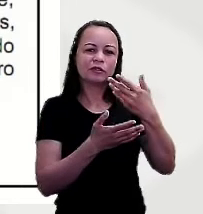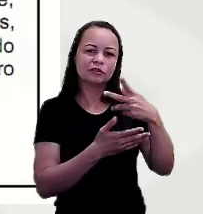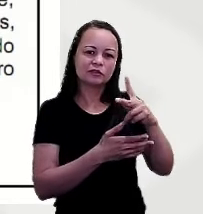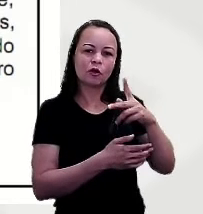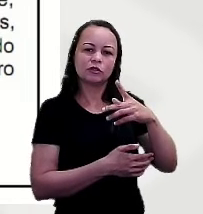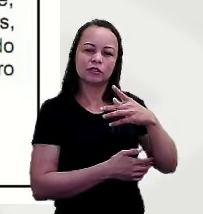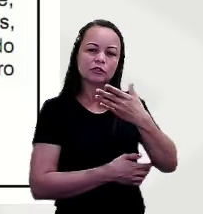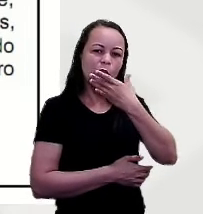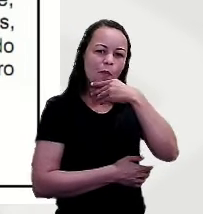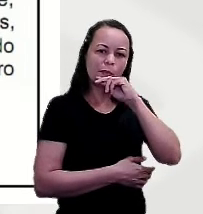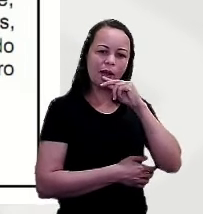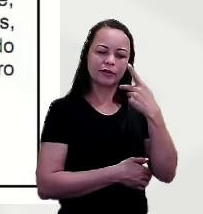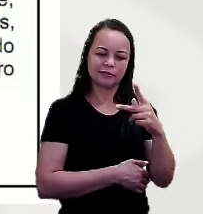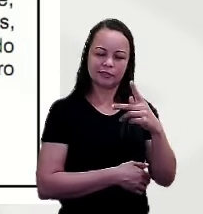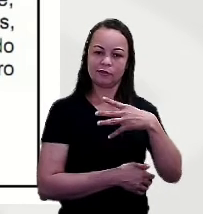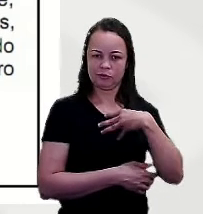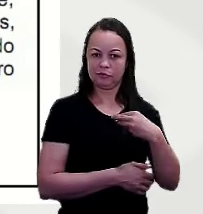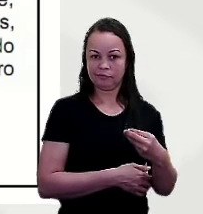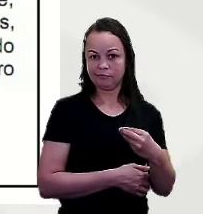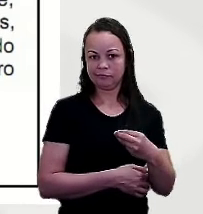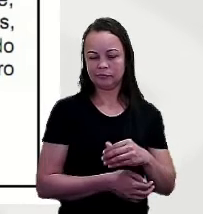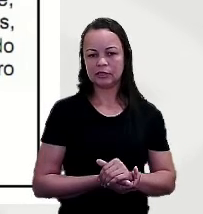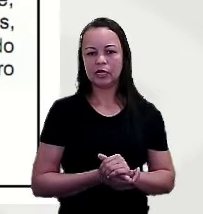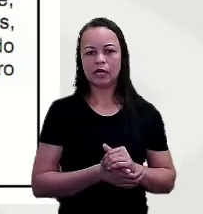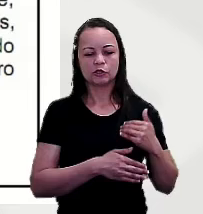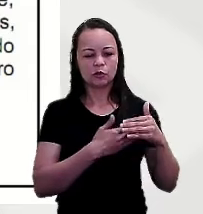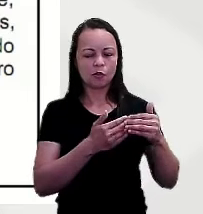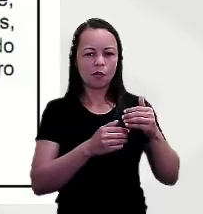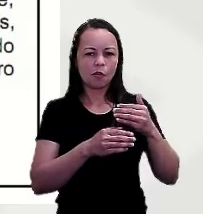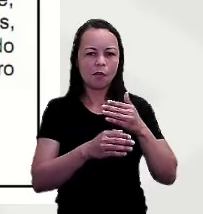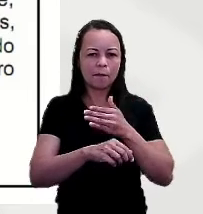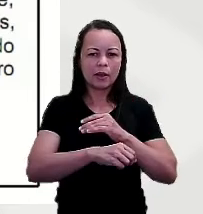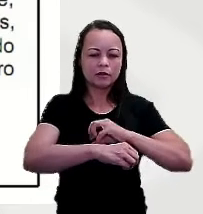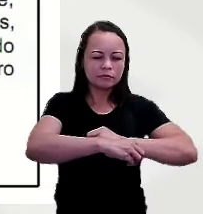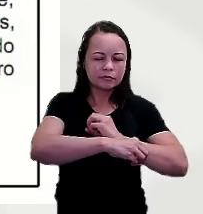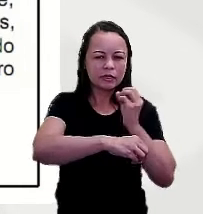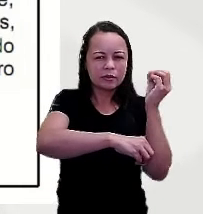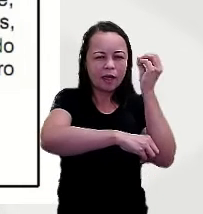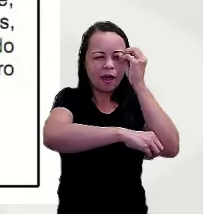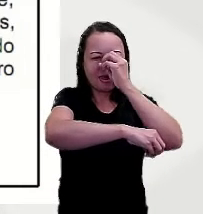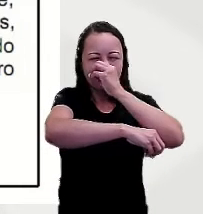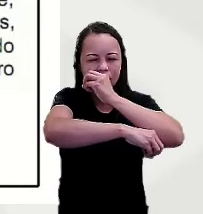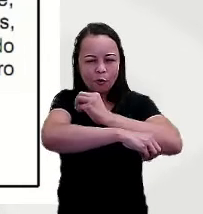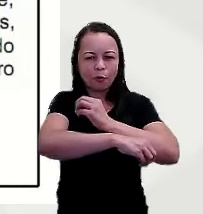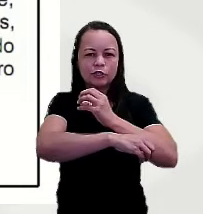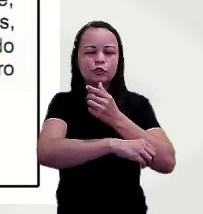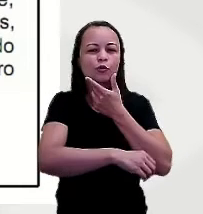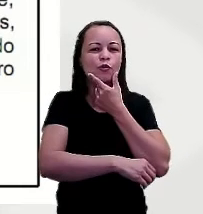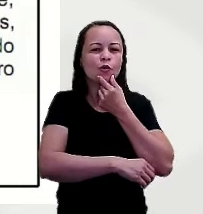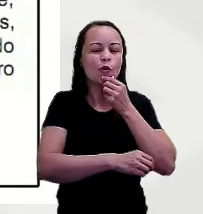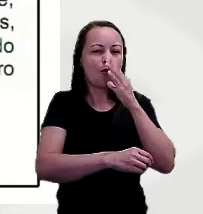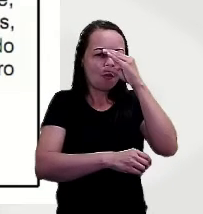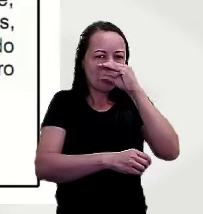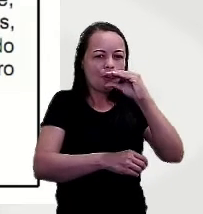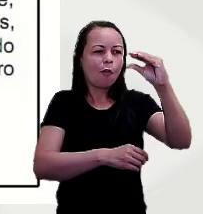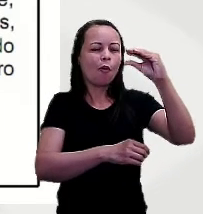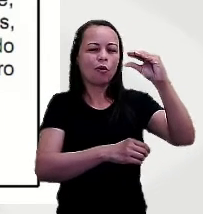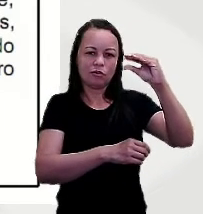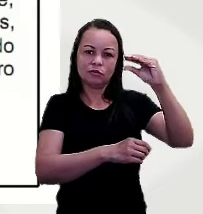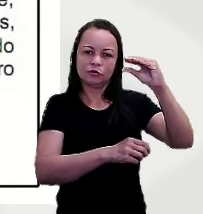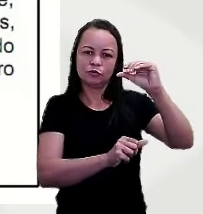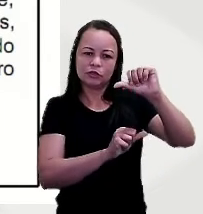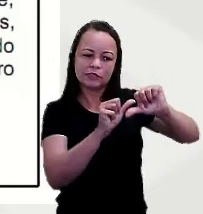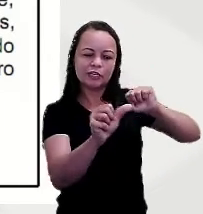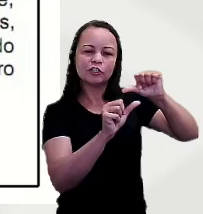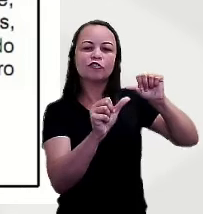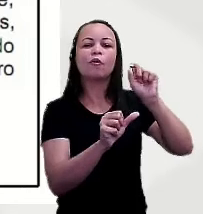seus filhos. No início da noite, o boto se transforma em um belo homem. Por isso que a imagem desse rapaz aí